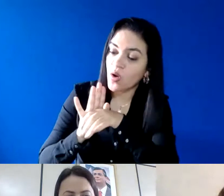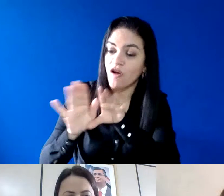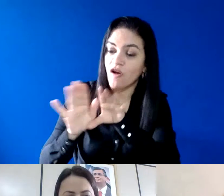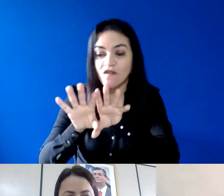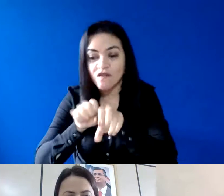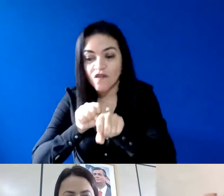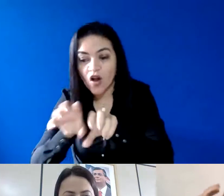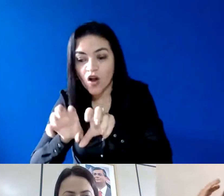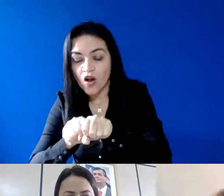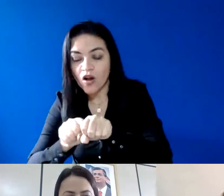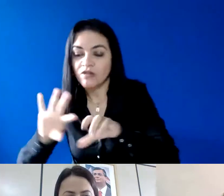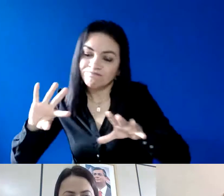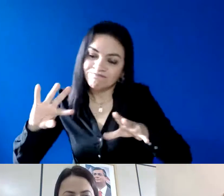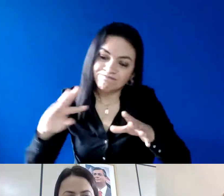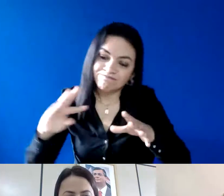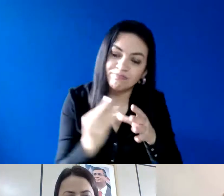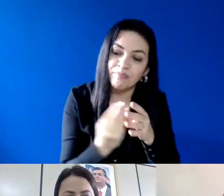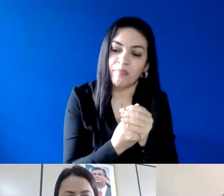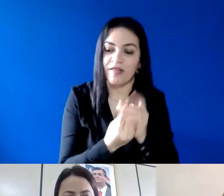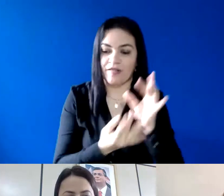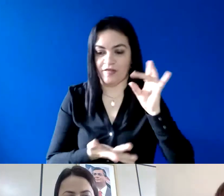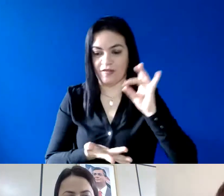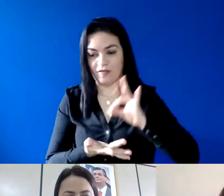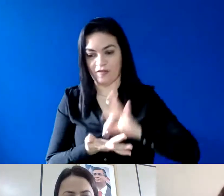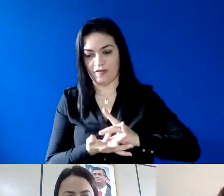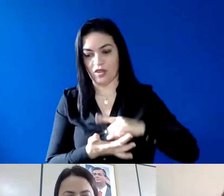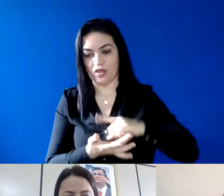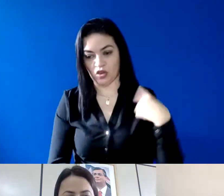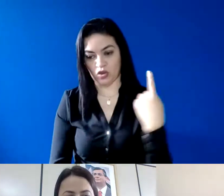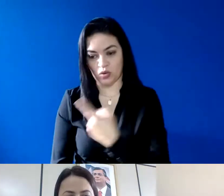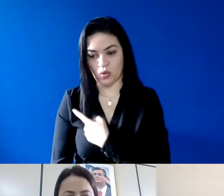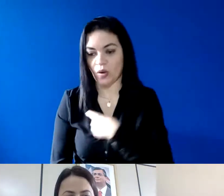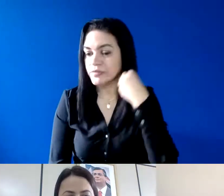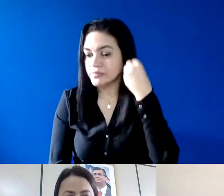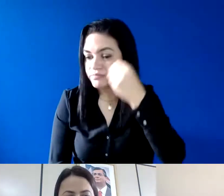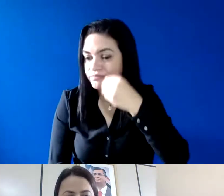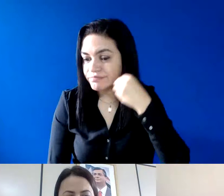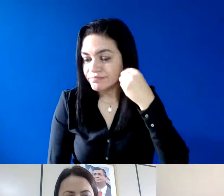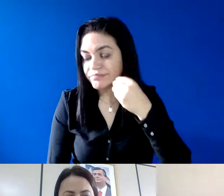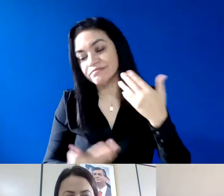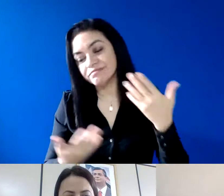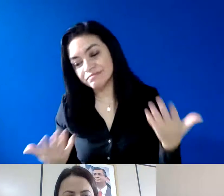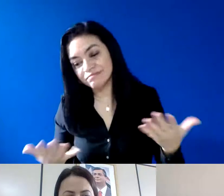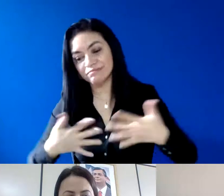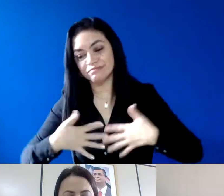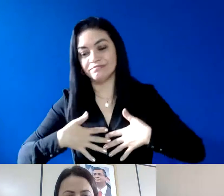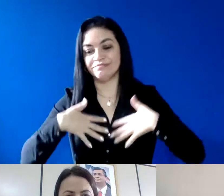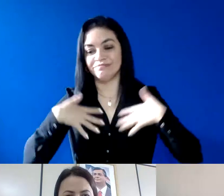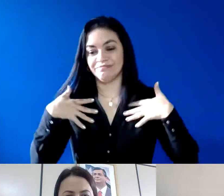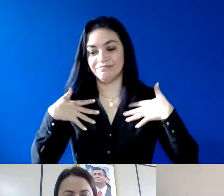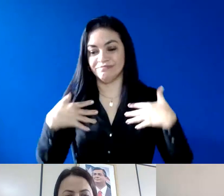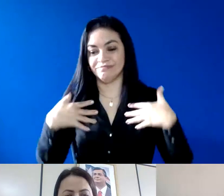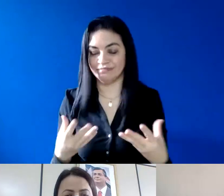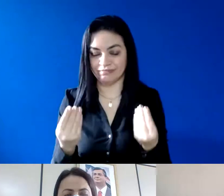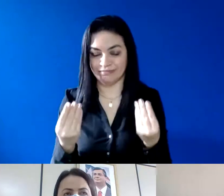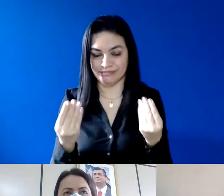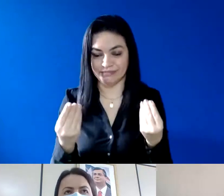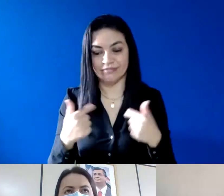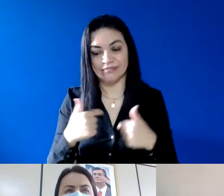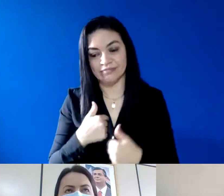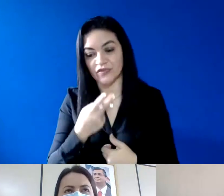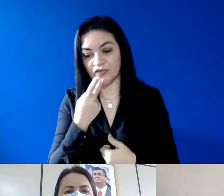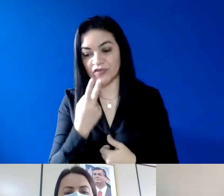para dentro da realidade do nosso território. Então, é com essa satisfação que eu falo